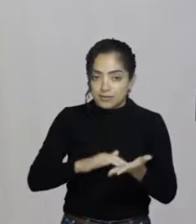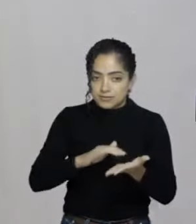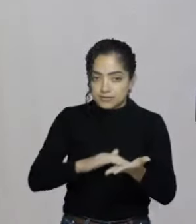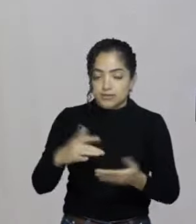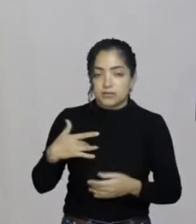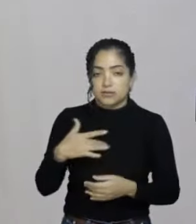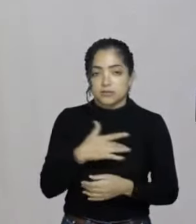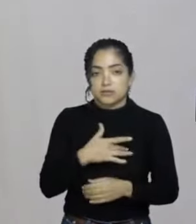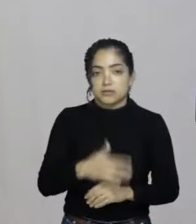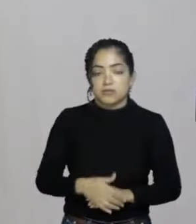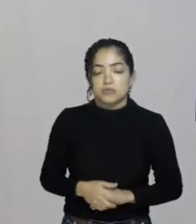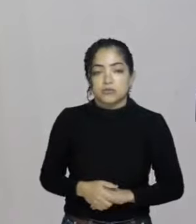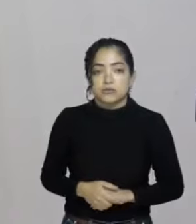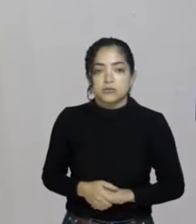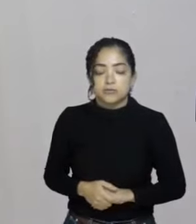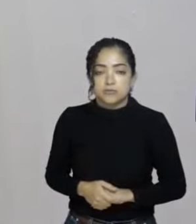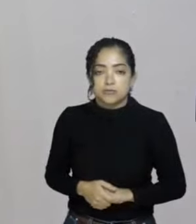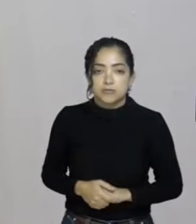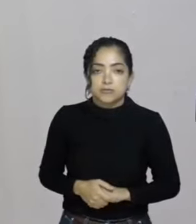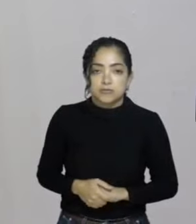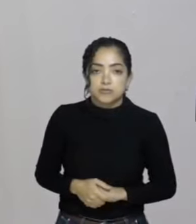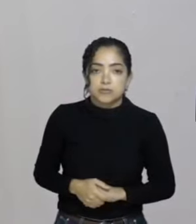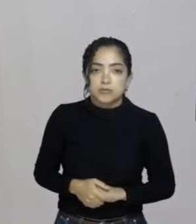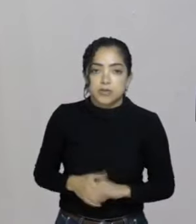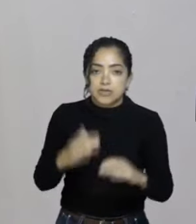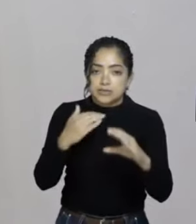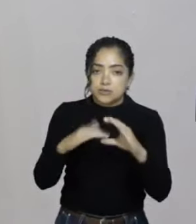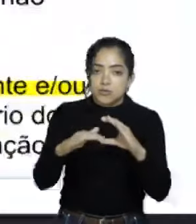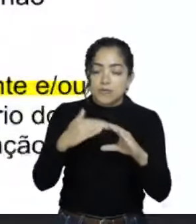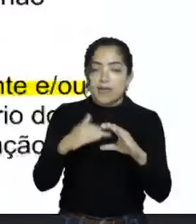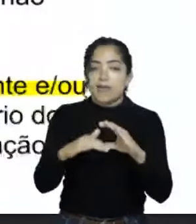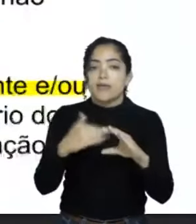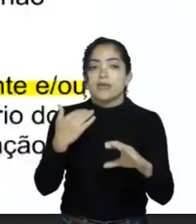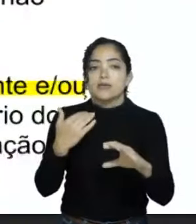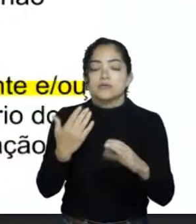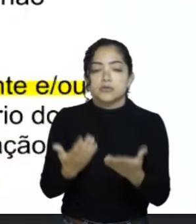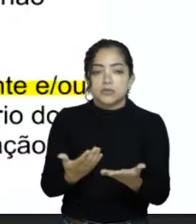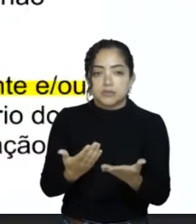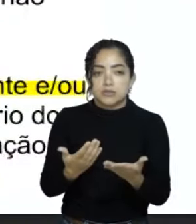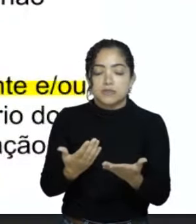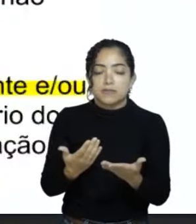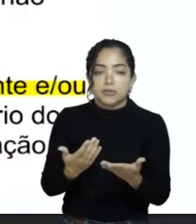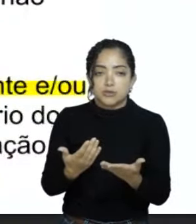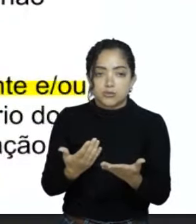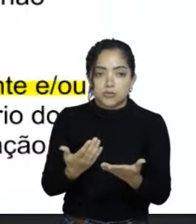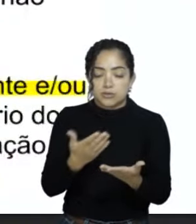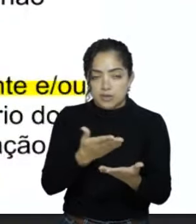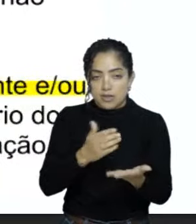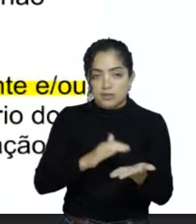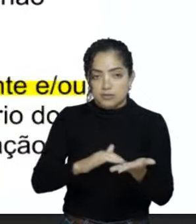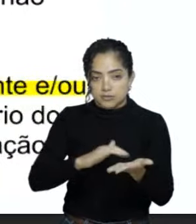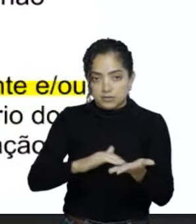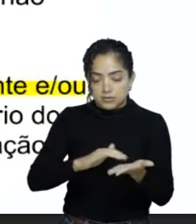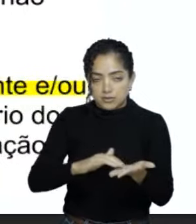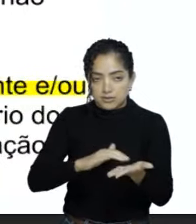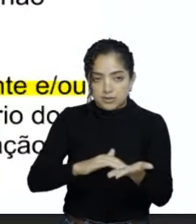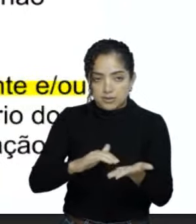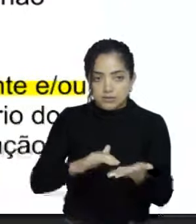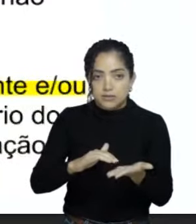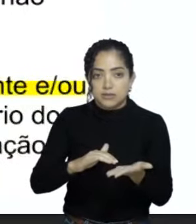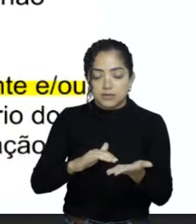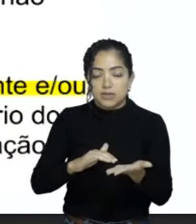pode passar aqui são e-mails recebidos né então possível colapso isso é a secretaria de